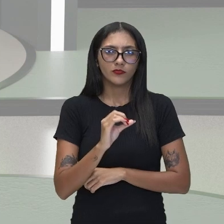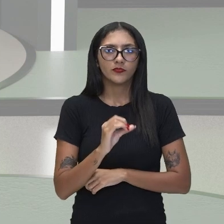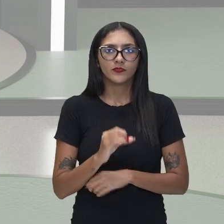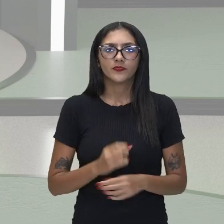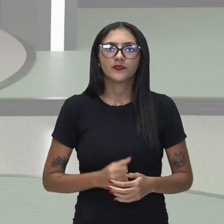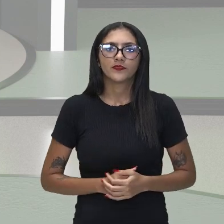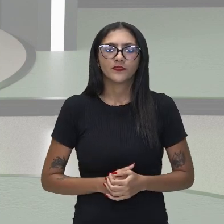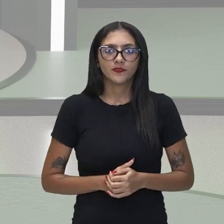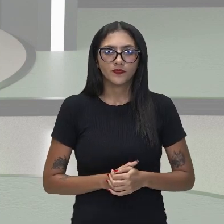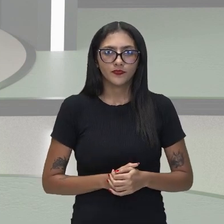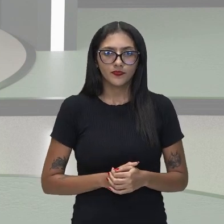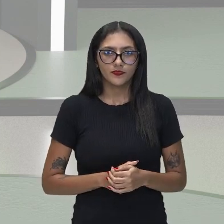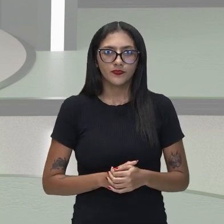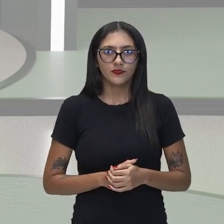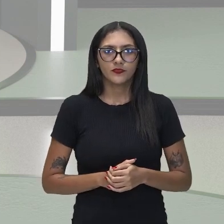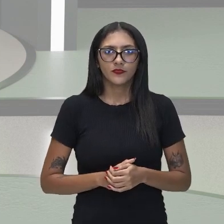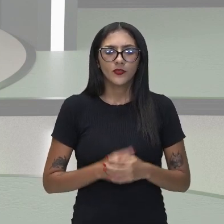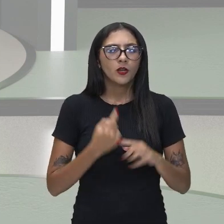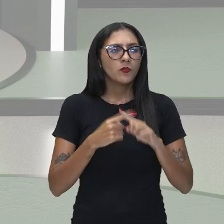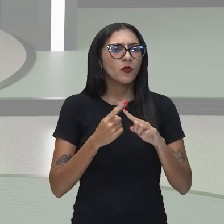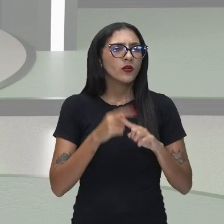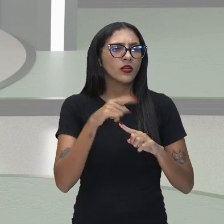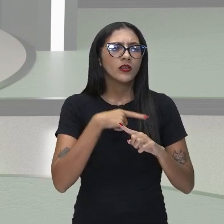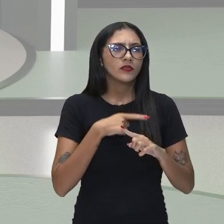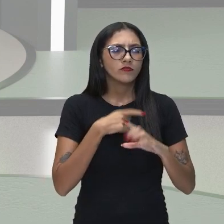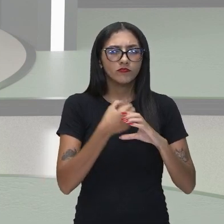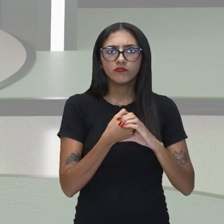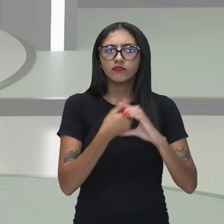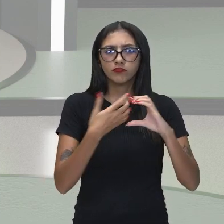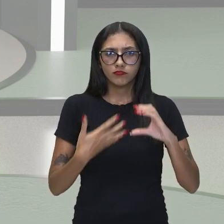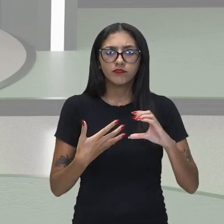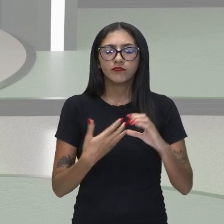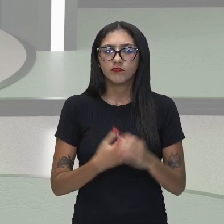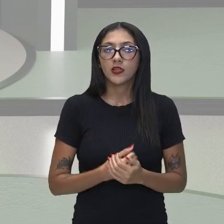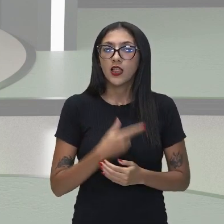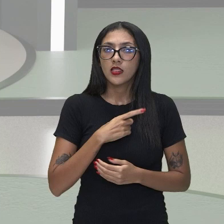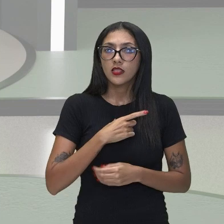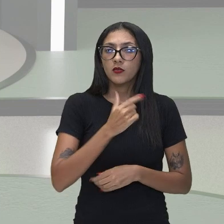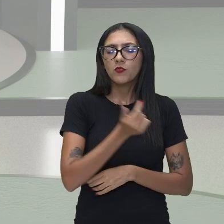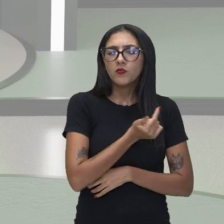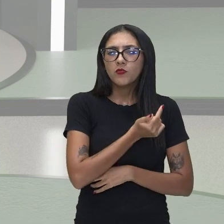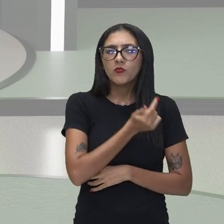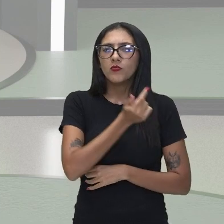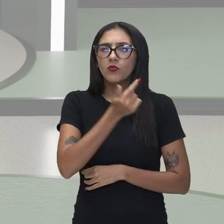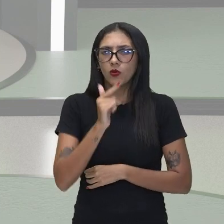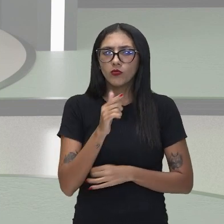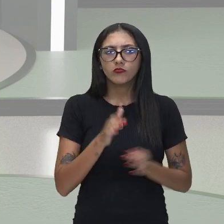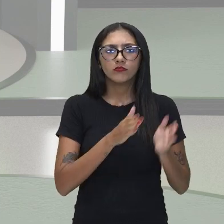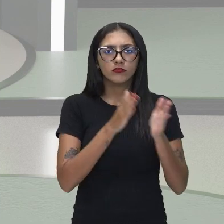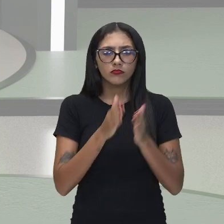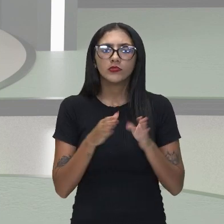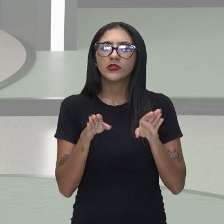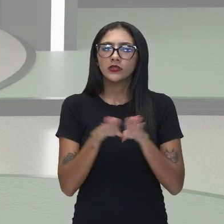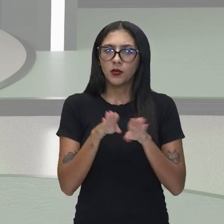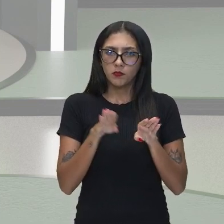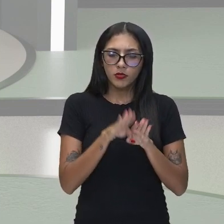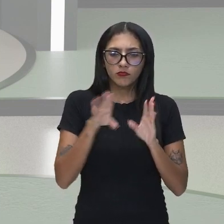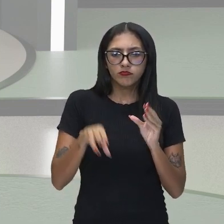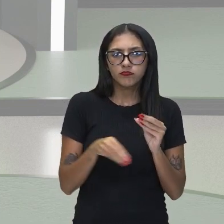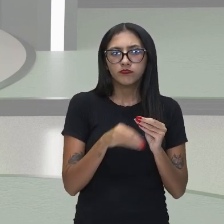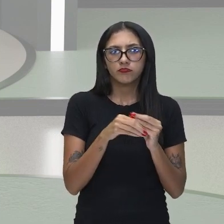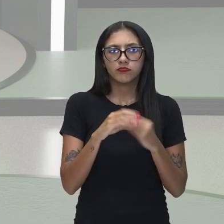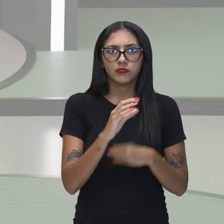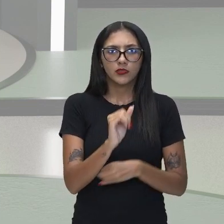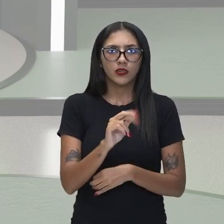carbono. Por que essa característica? Porque existe um outro composto oxigenado que também tem a carbonila, mas